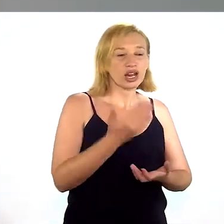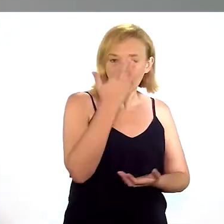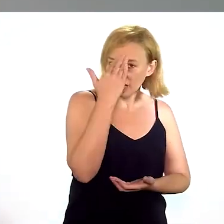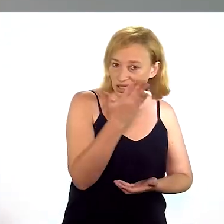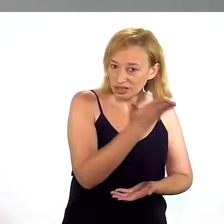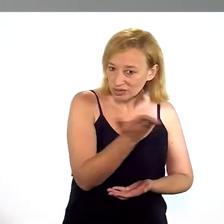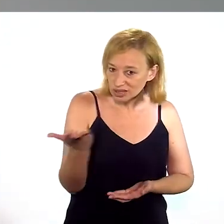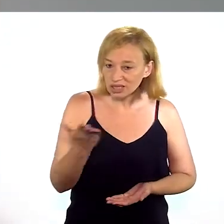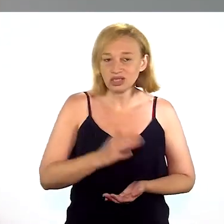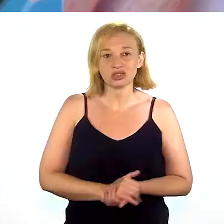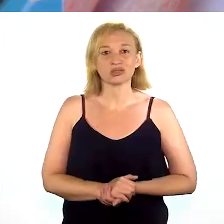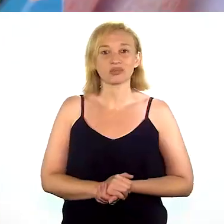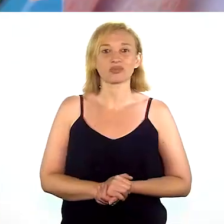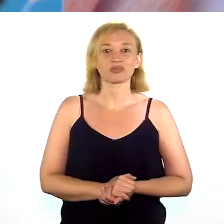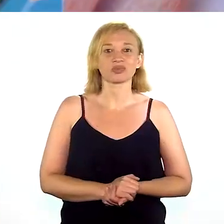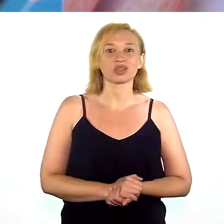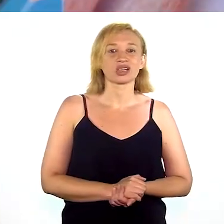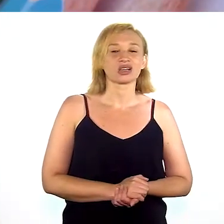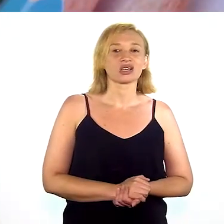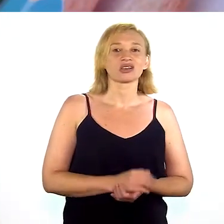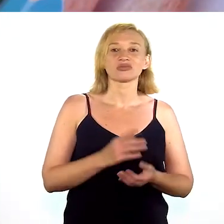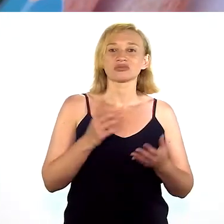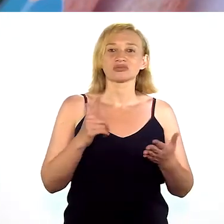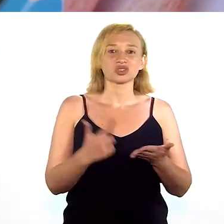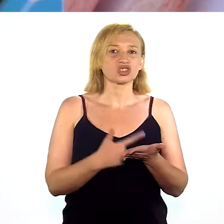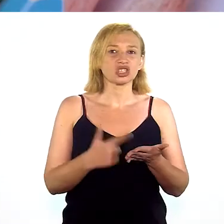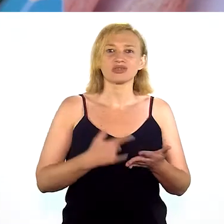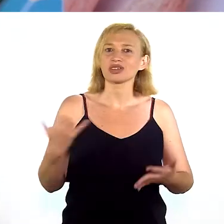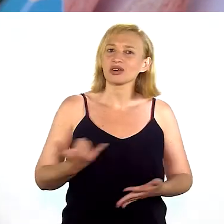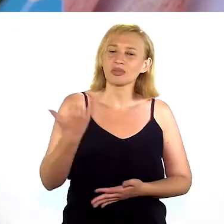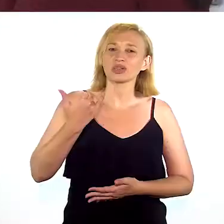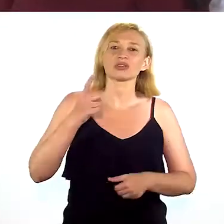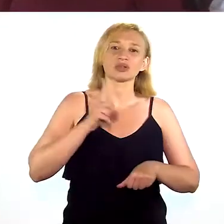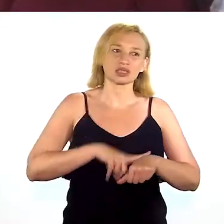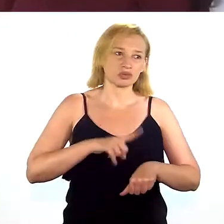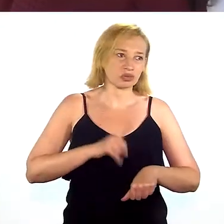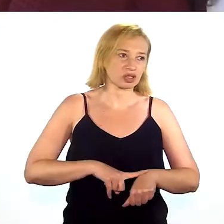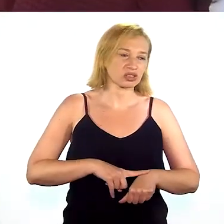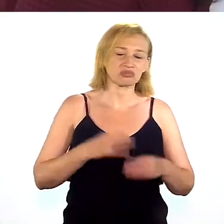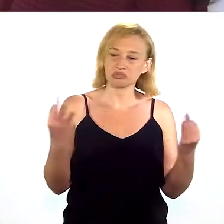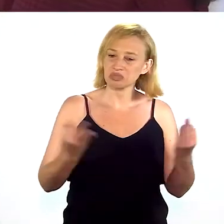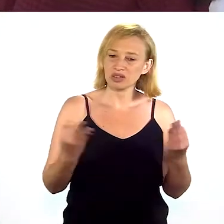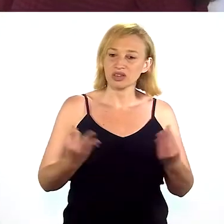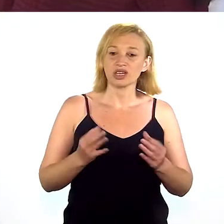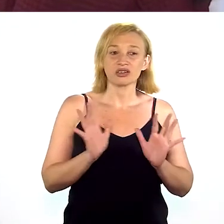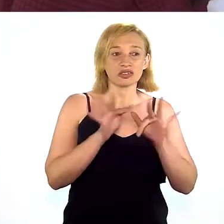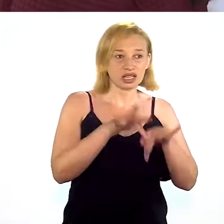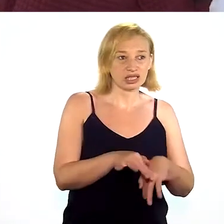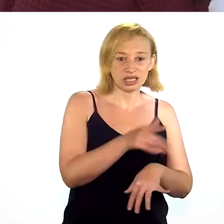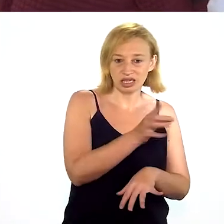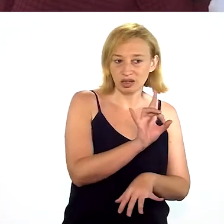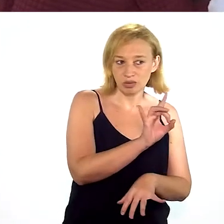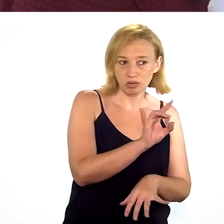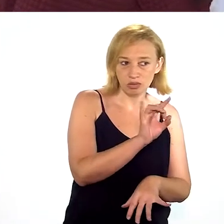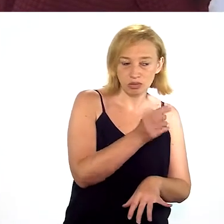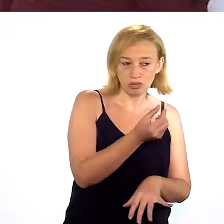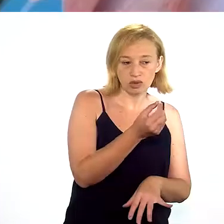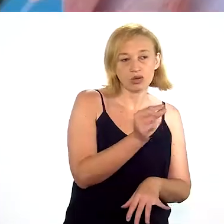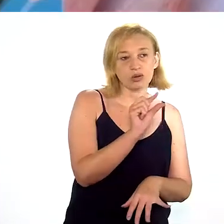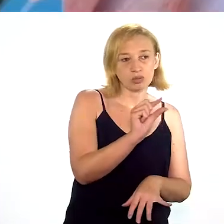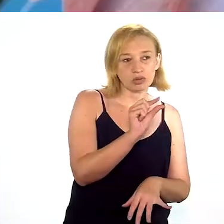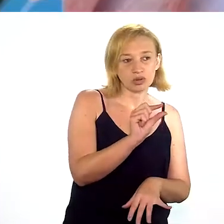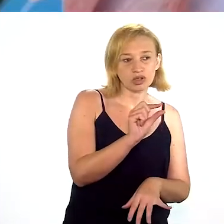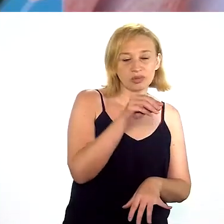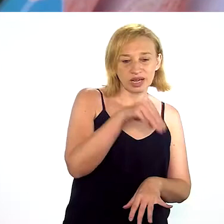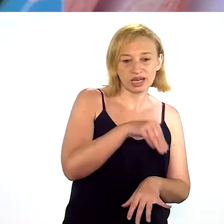ao outro. E eu quero agradecer a vocês por vocês terem trazido 2 obras tão importantes para esse momento. Eu queria que vocês finalizassem, vou dar